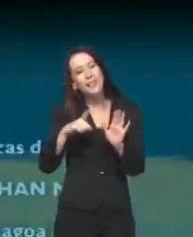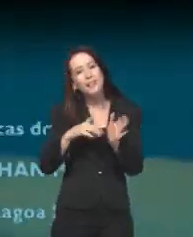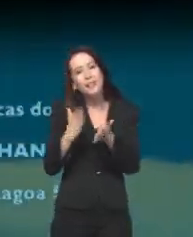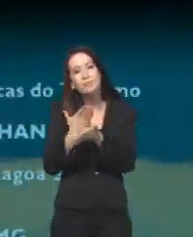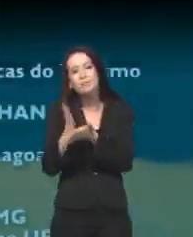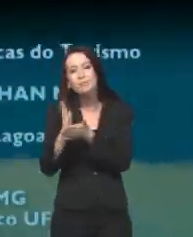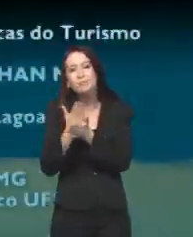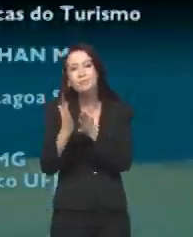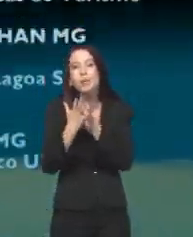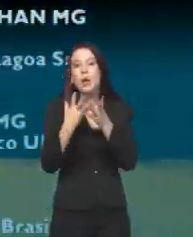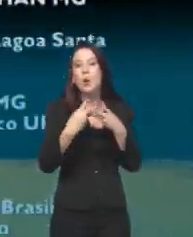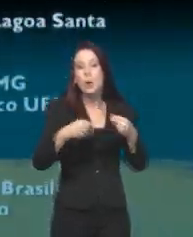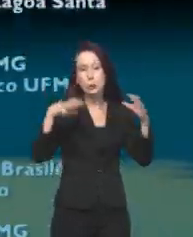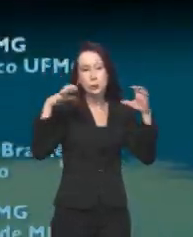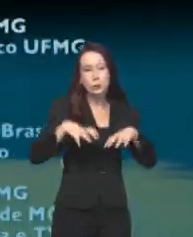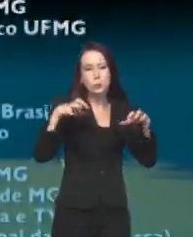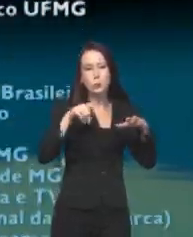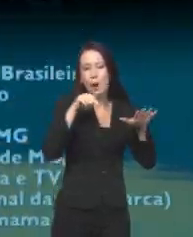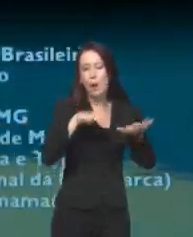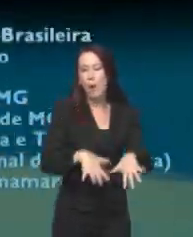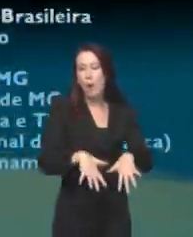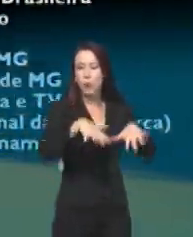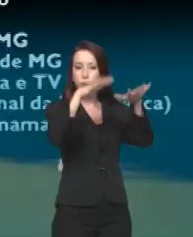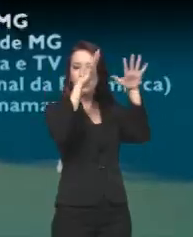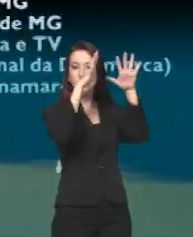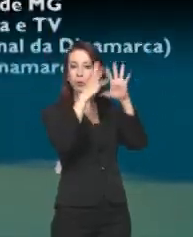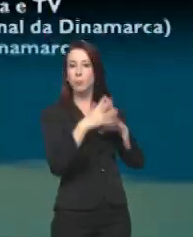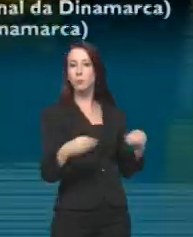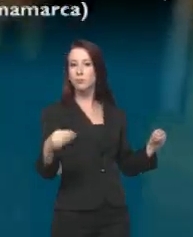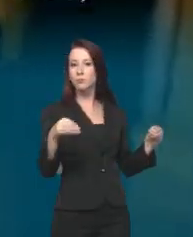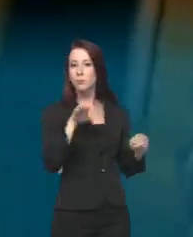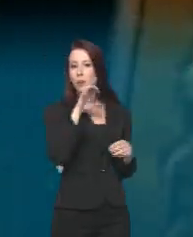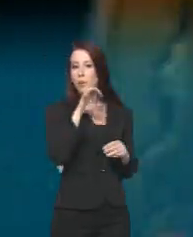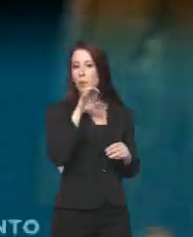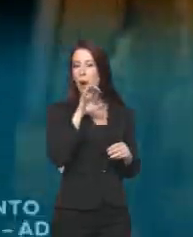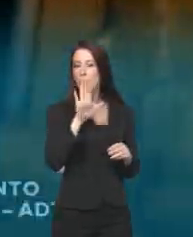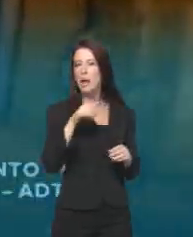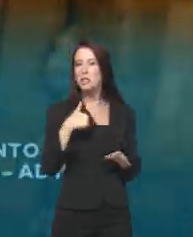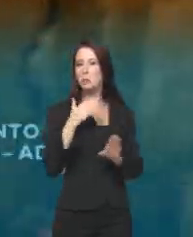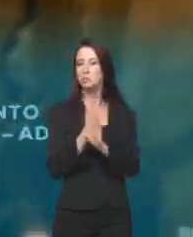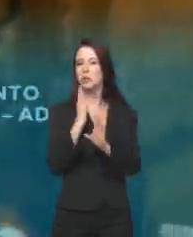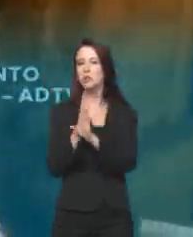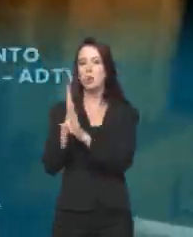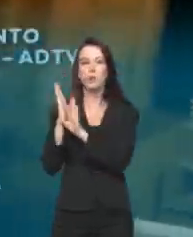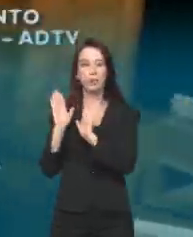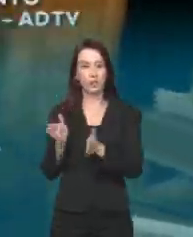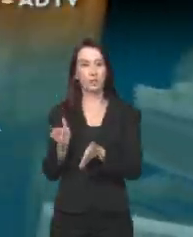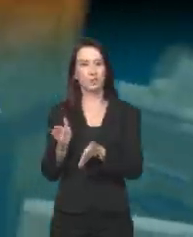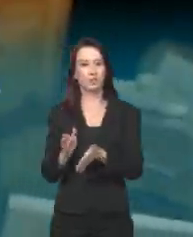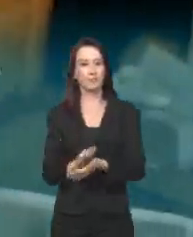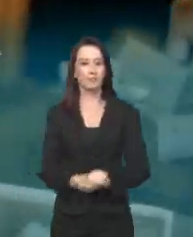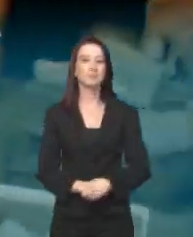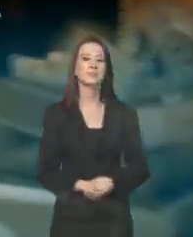Porém, e isso era o que mais perturbava, tinha escapado das águas de um dilúvio universal.